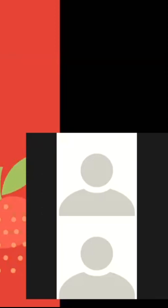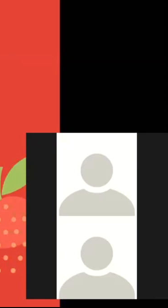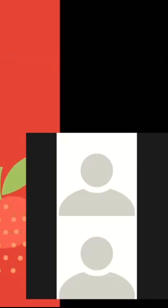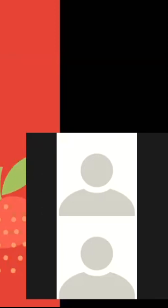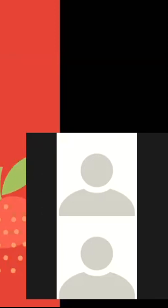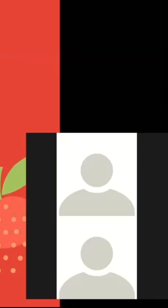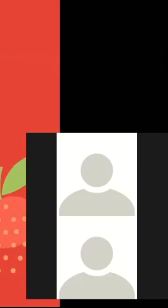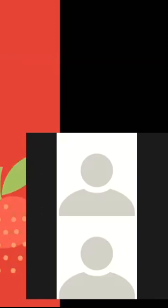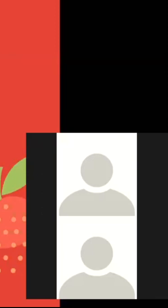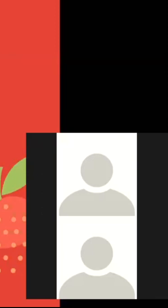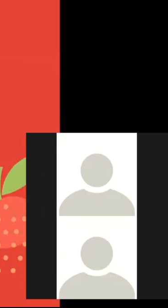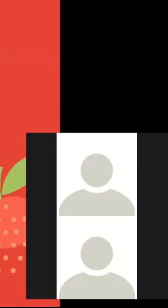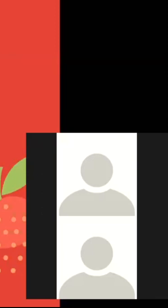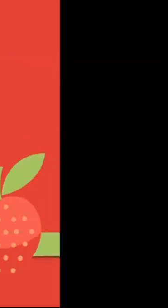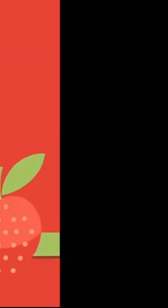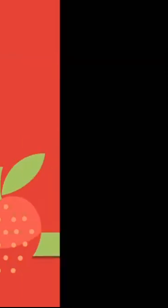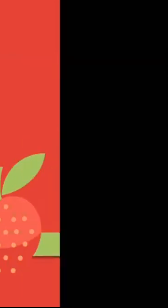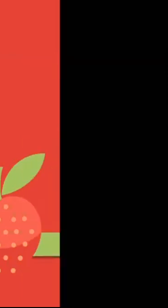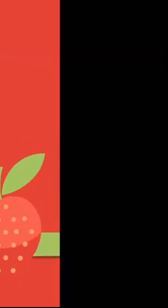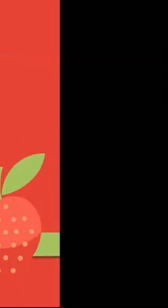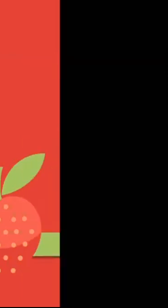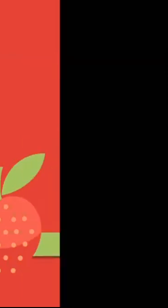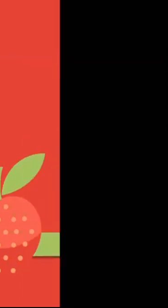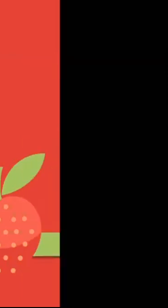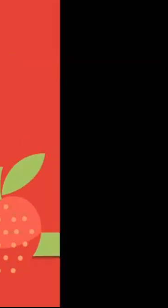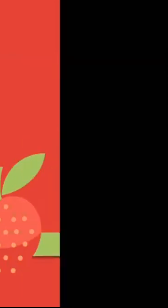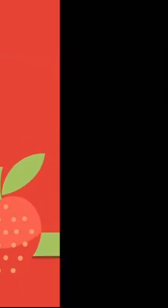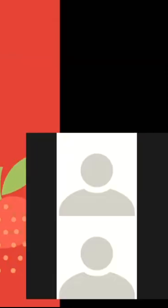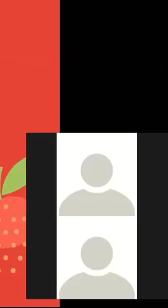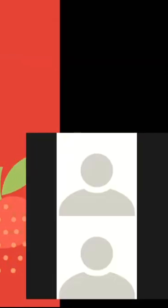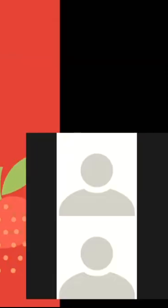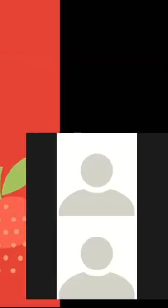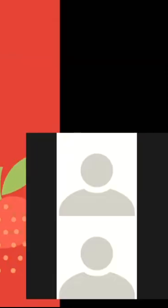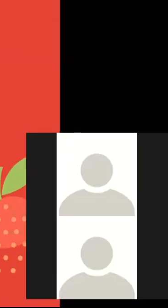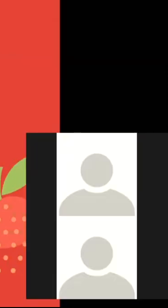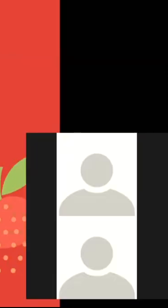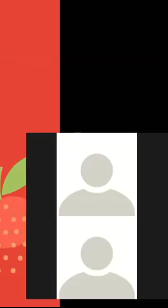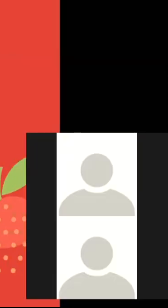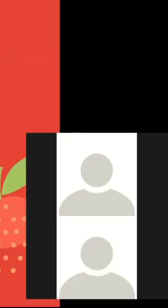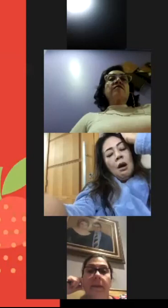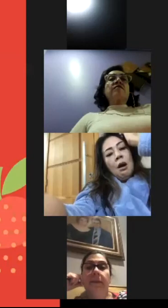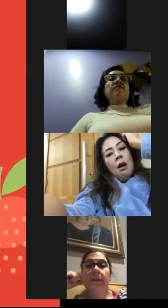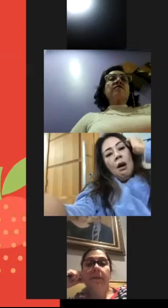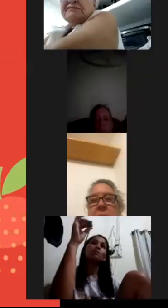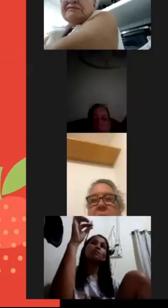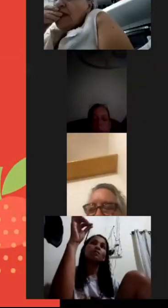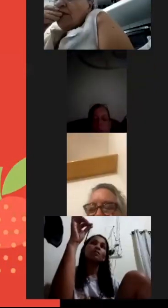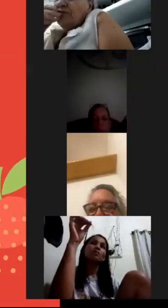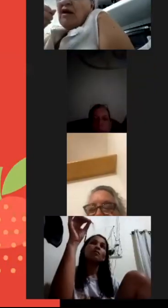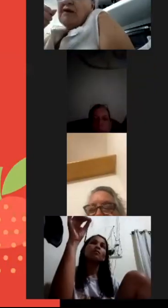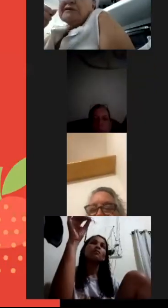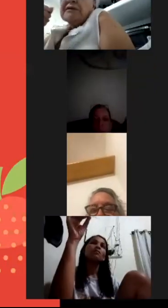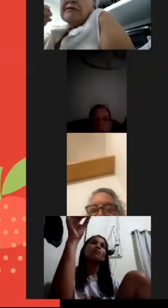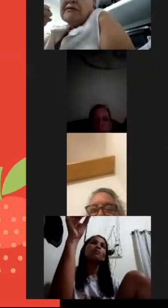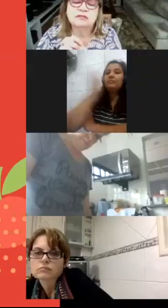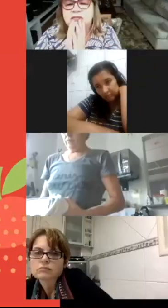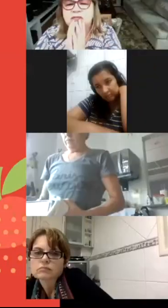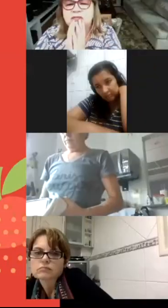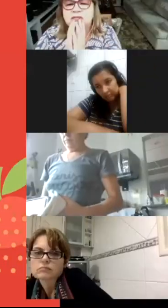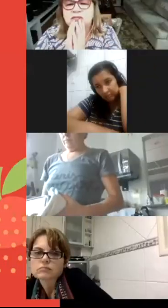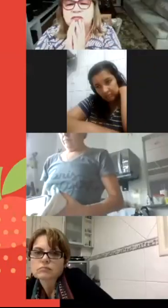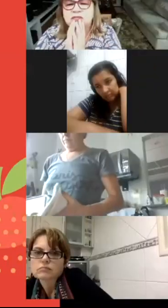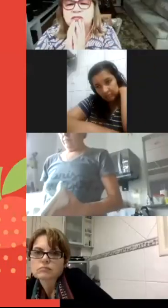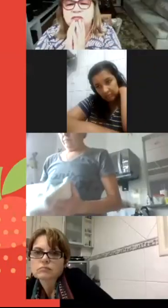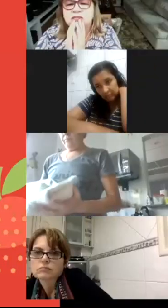das maiores dificuldades aí do nosso trabalho, né, de low carb, é justamente a